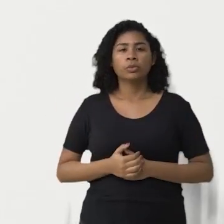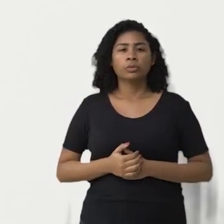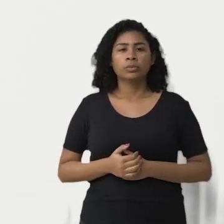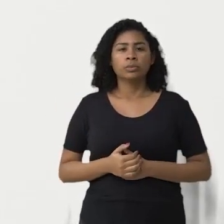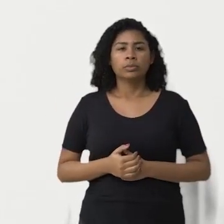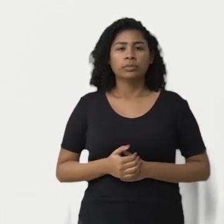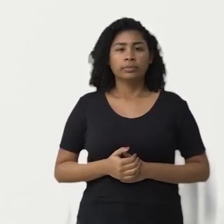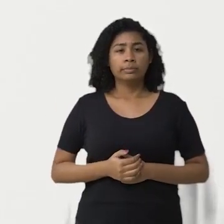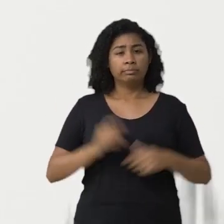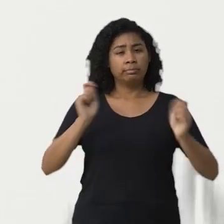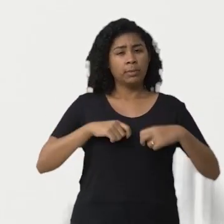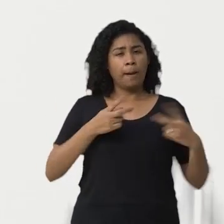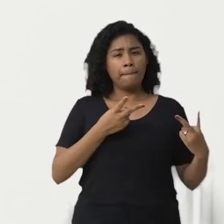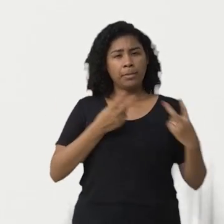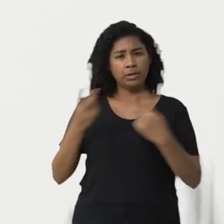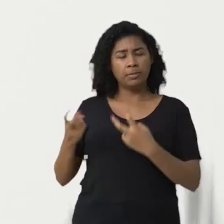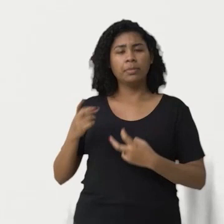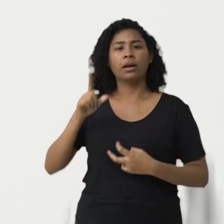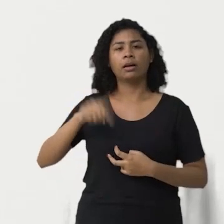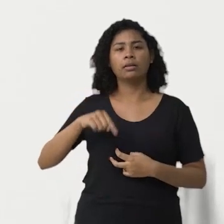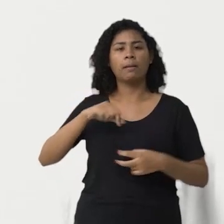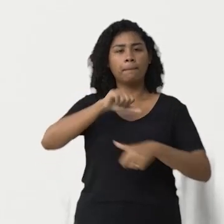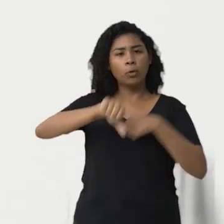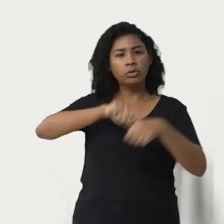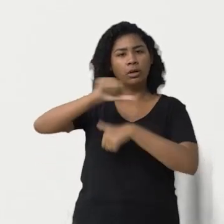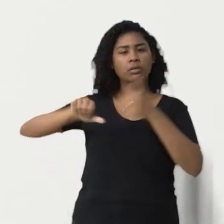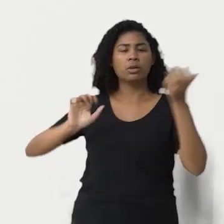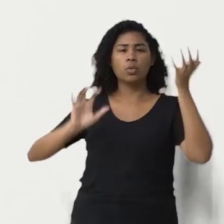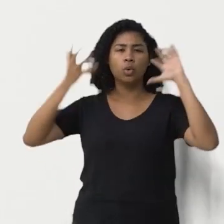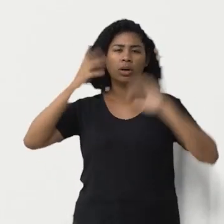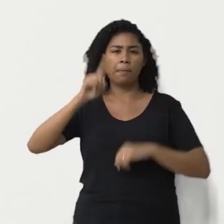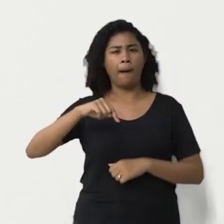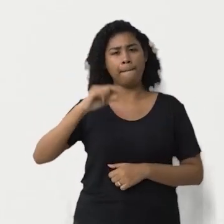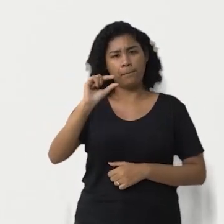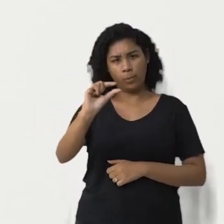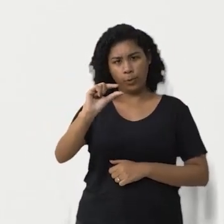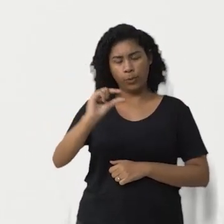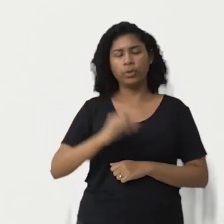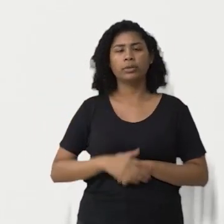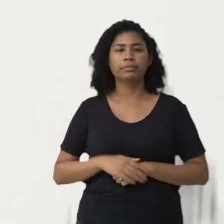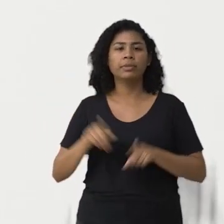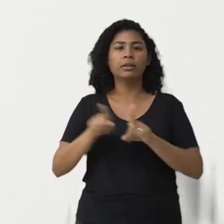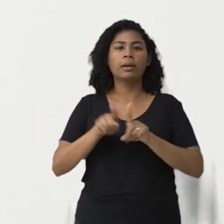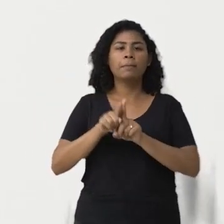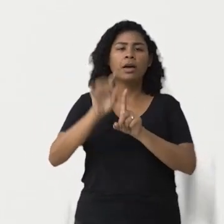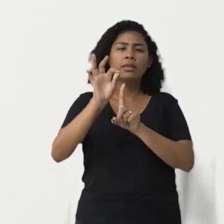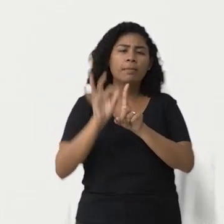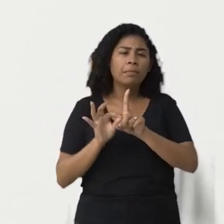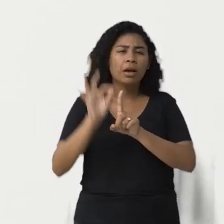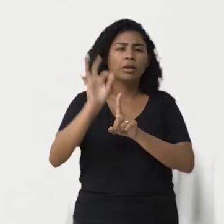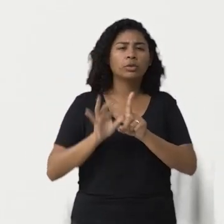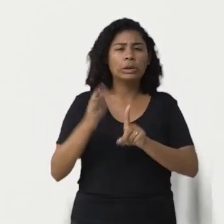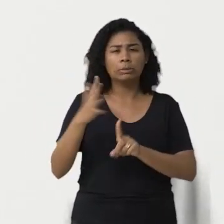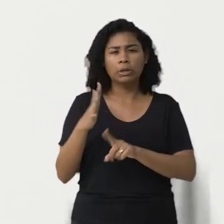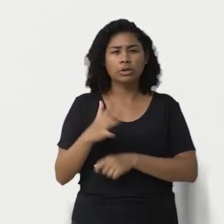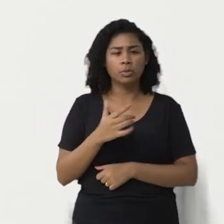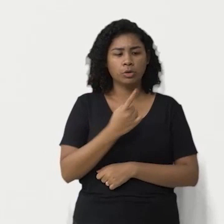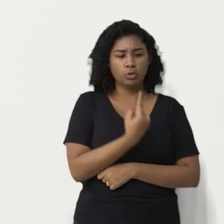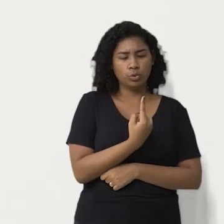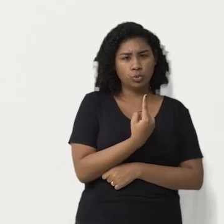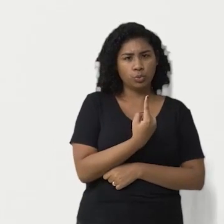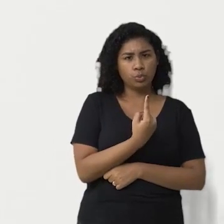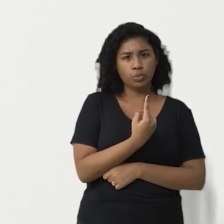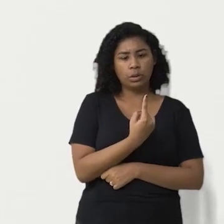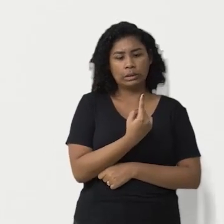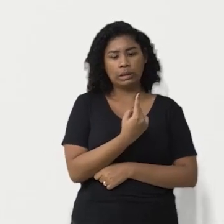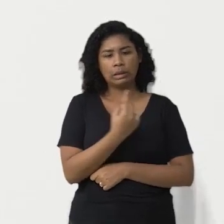tendo pouca variação climática. A amplitude térmica está por volta aí de 1 grau a 2 graus, então